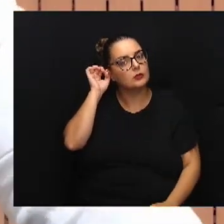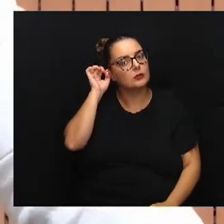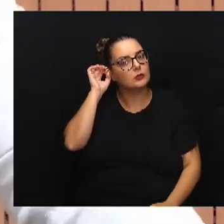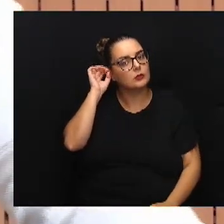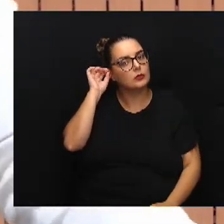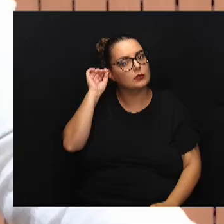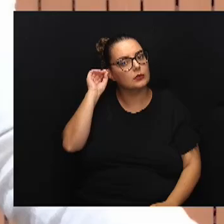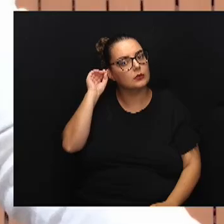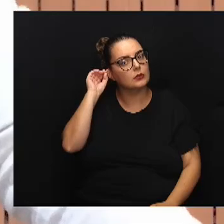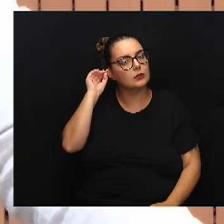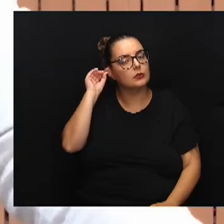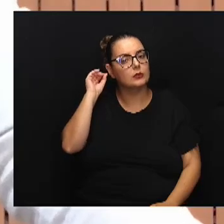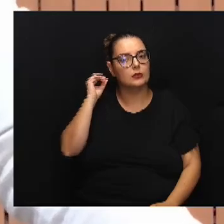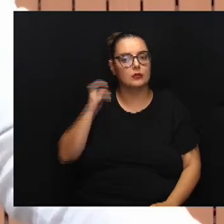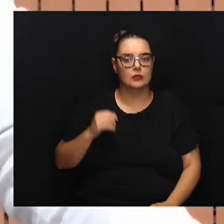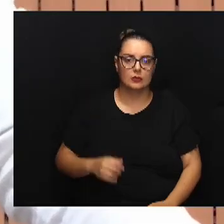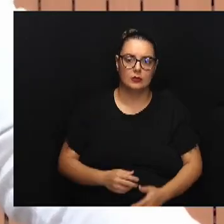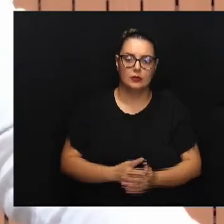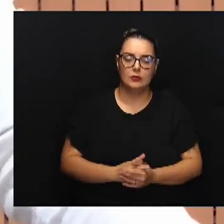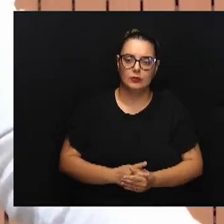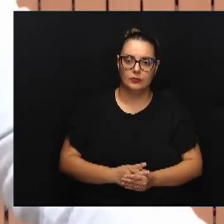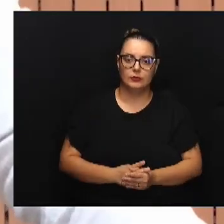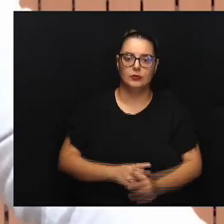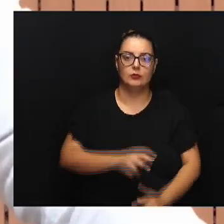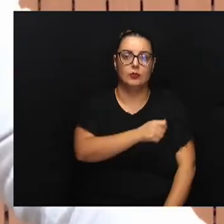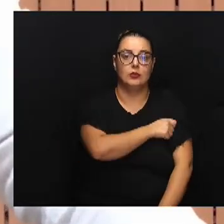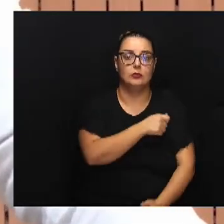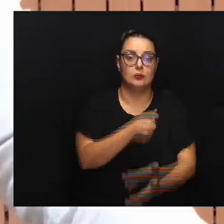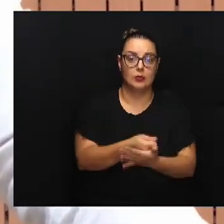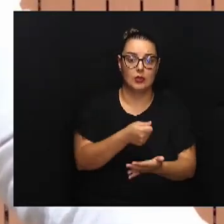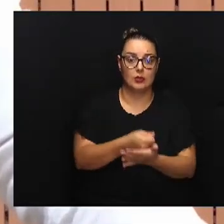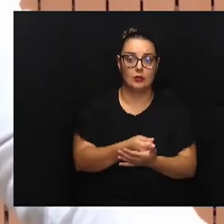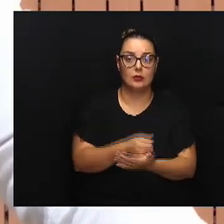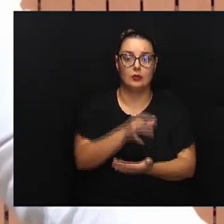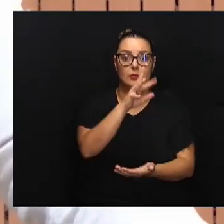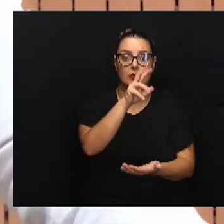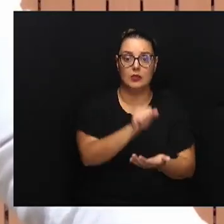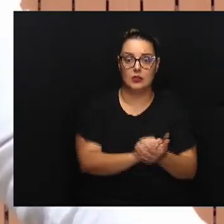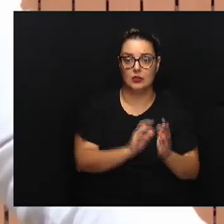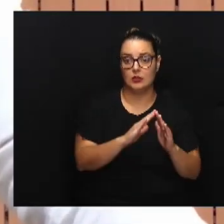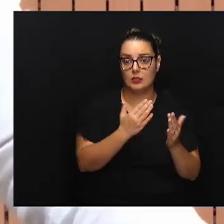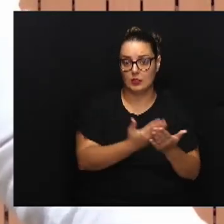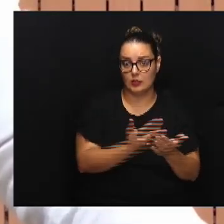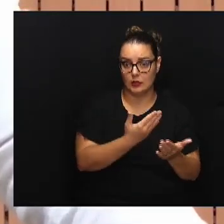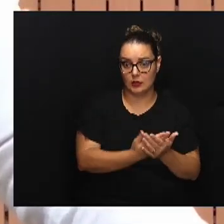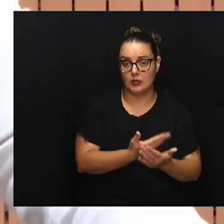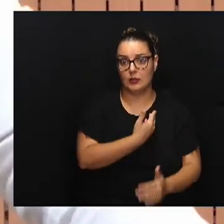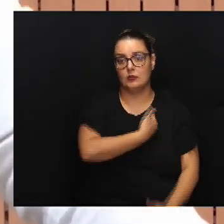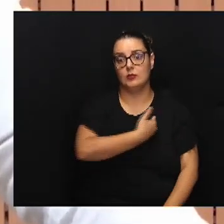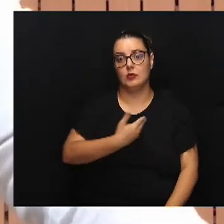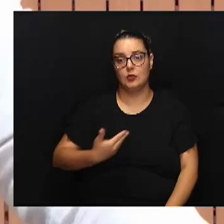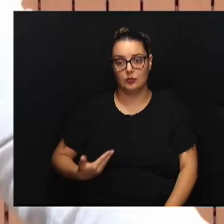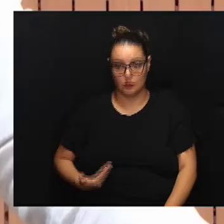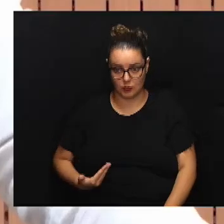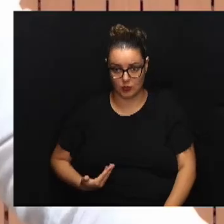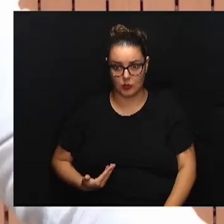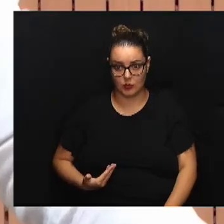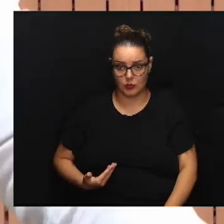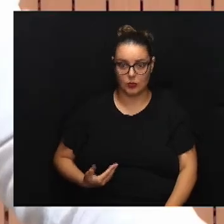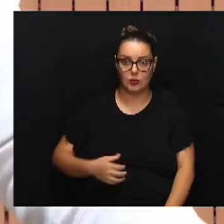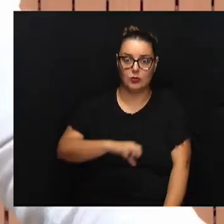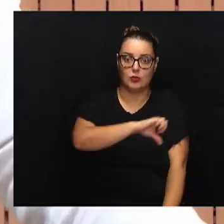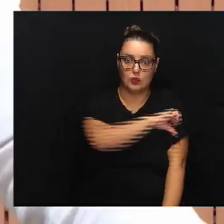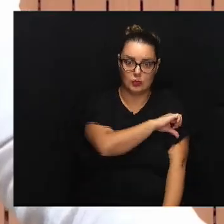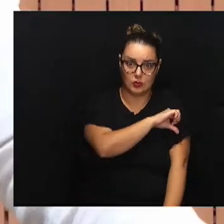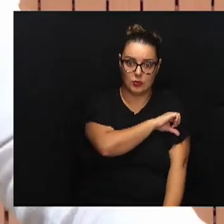né. No caso, o aluno, obrigatoriamente, ele tem que estar matriculado na escola pública no 9º ano